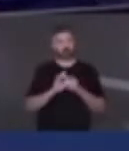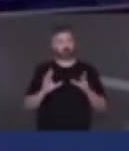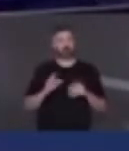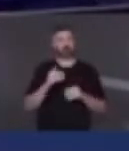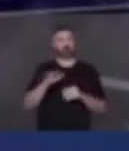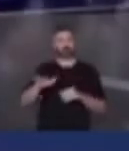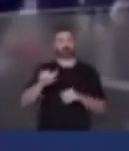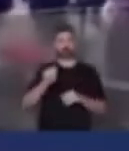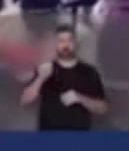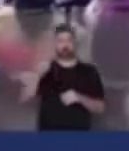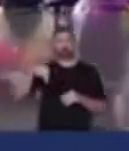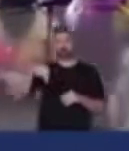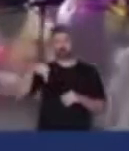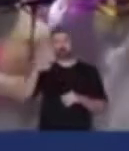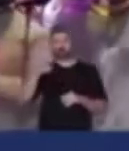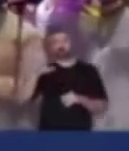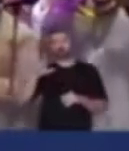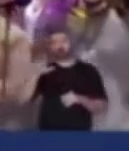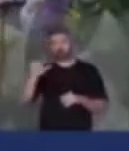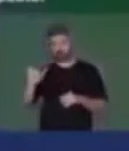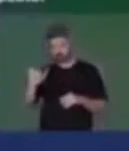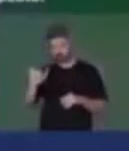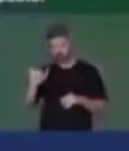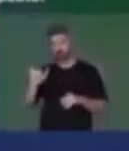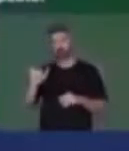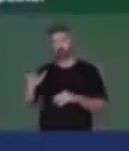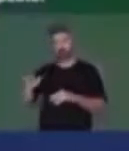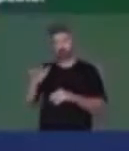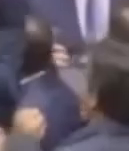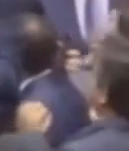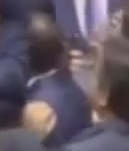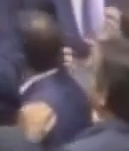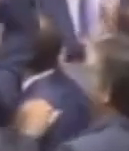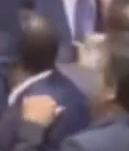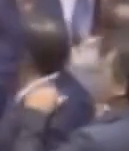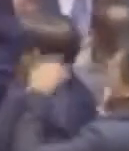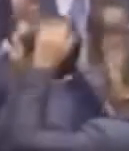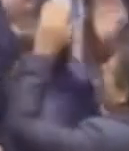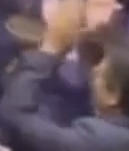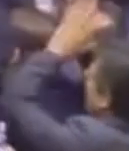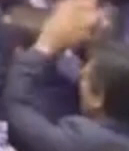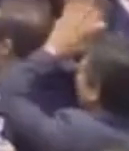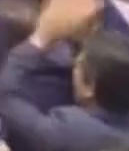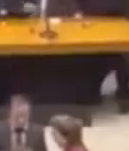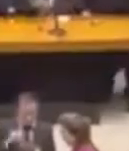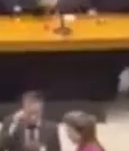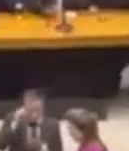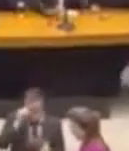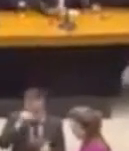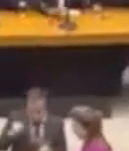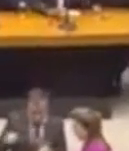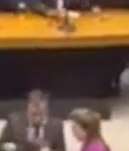de que pode chegar alguém com prerrogativa de foro precise de uma autorização do ministro do Supremo, né, do STF, para que essa